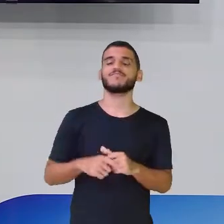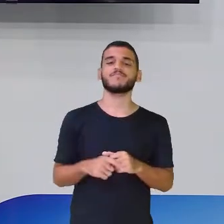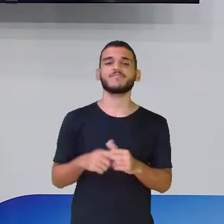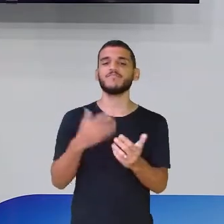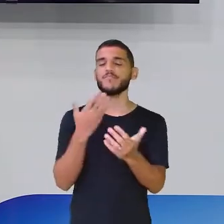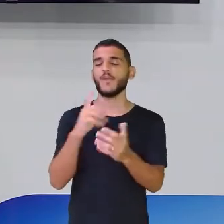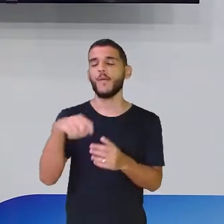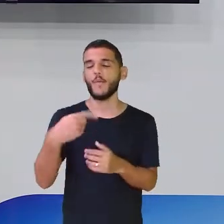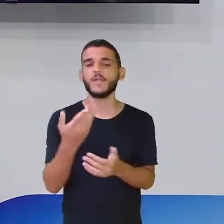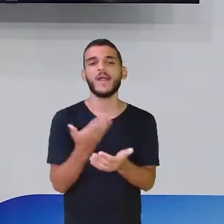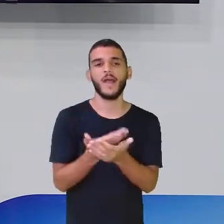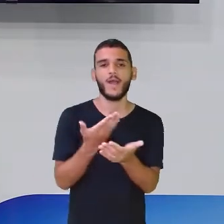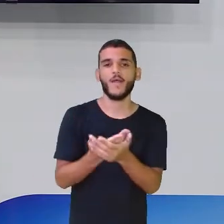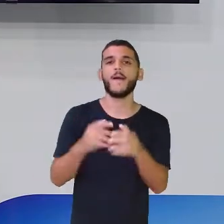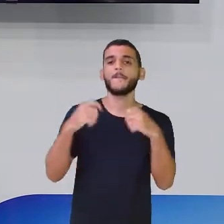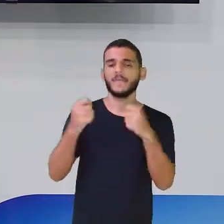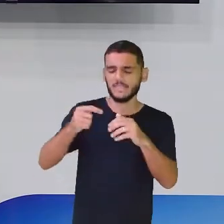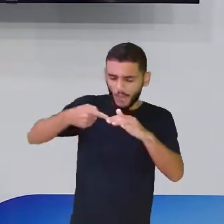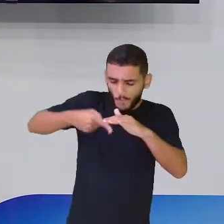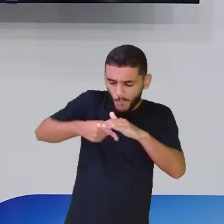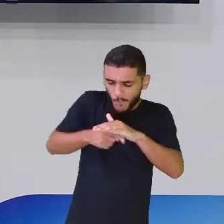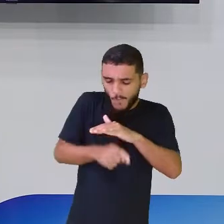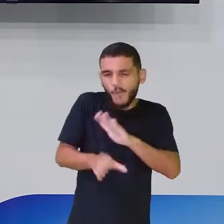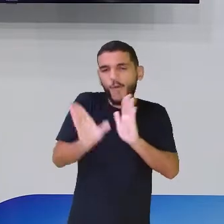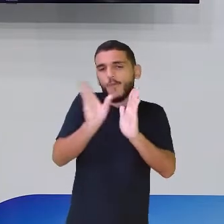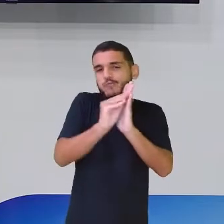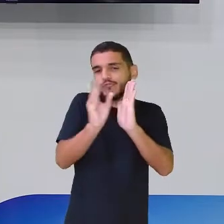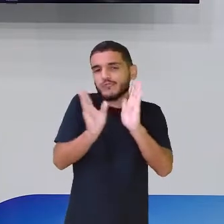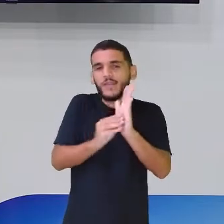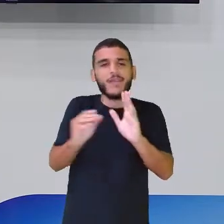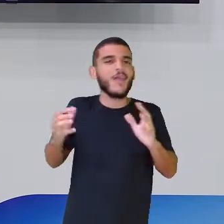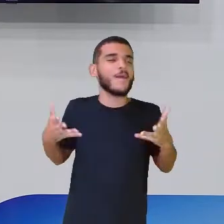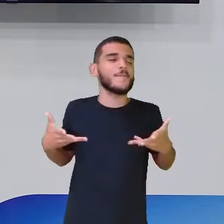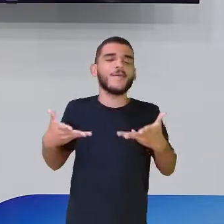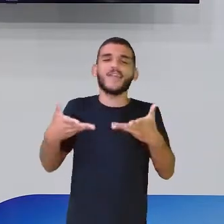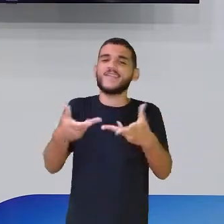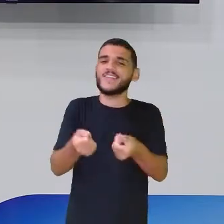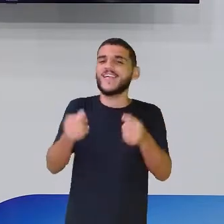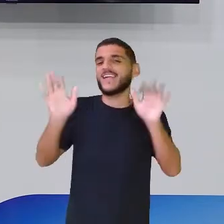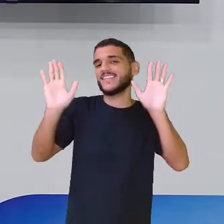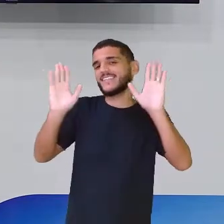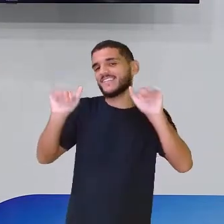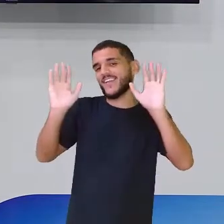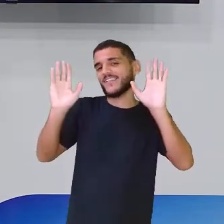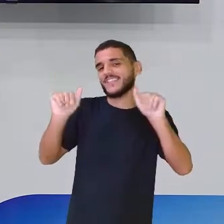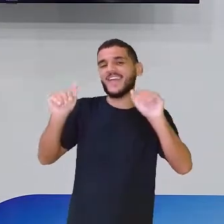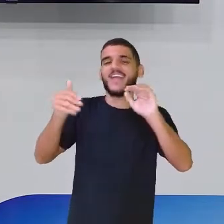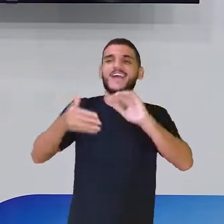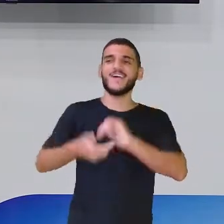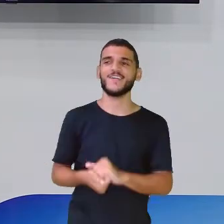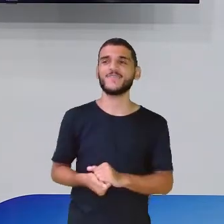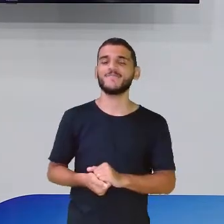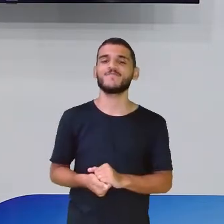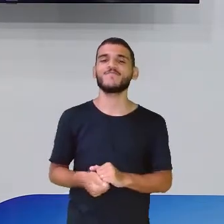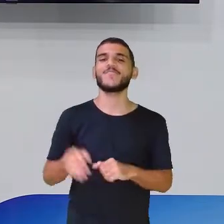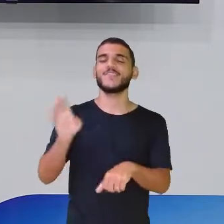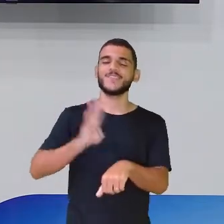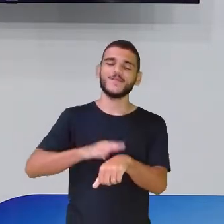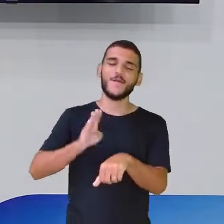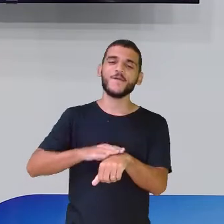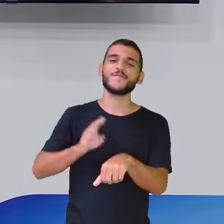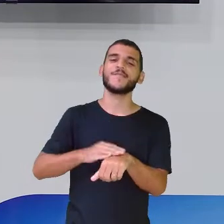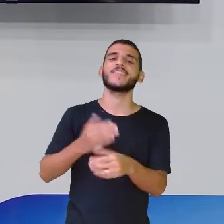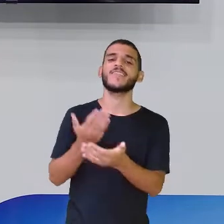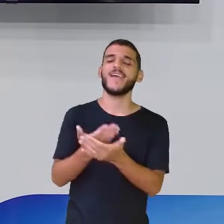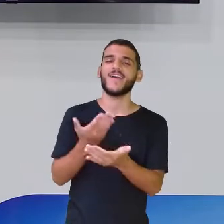ir bem fundo nesse conteúdo, que ele é maravilhoso. Então, me despeço de vocês aqui, né, nesse momento da